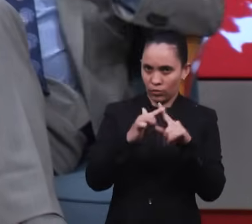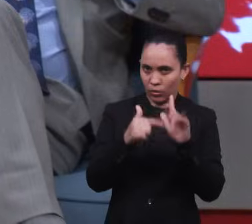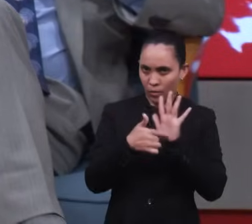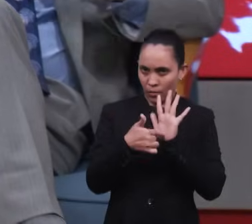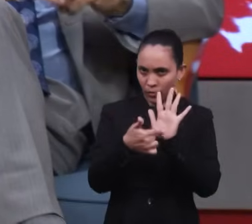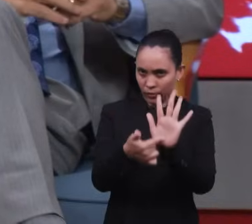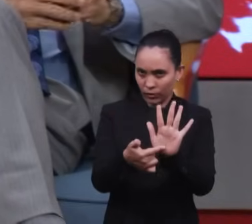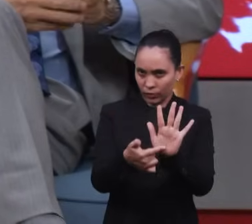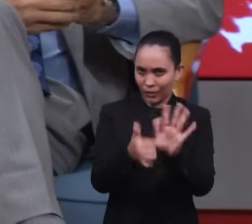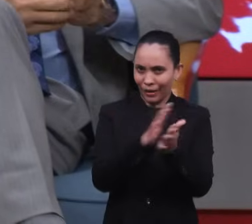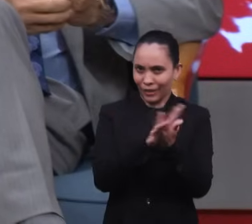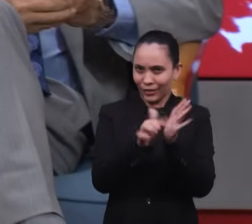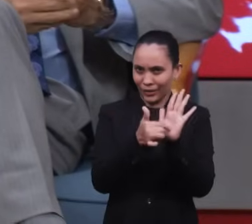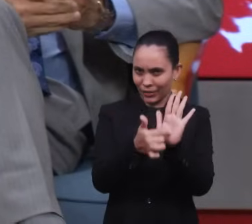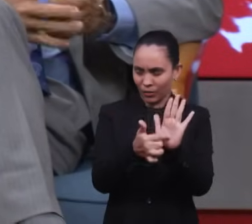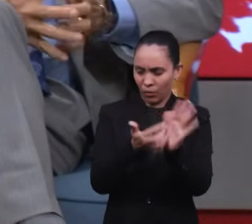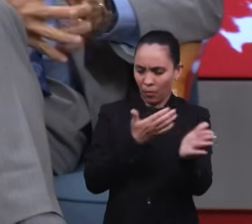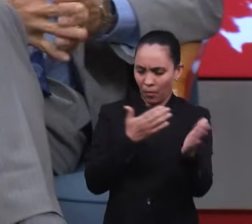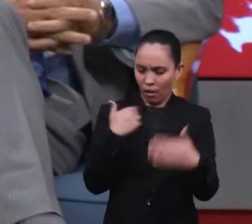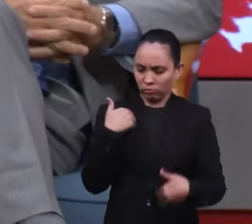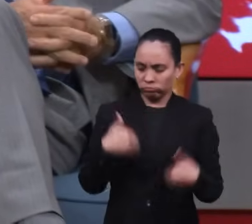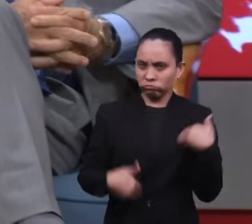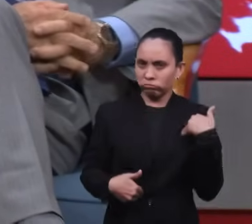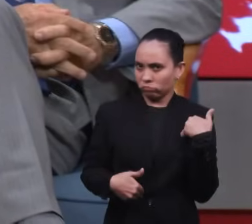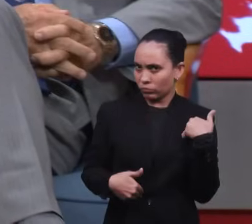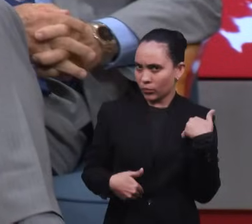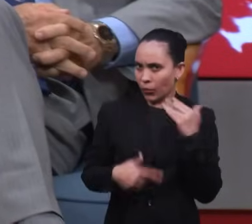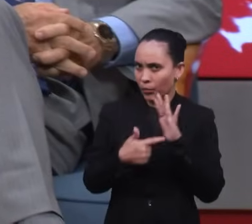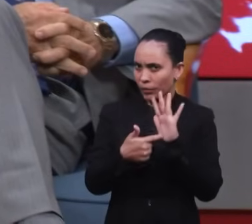do funcionamento da igreja como um corpo.